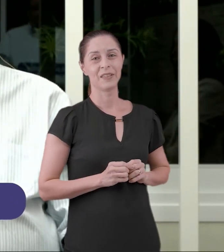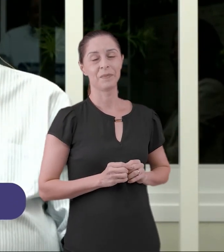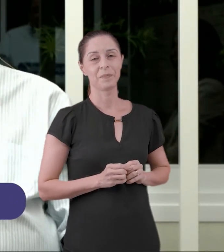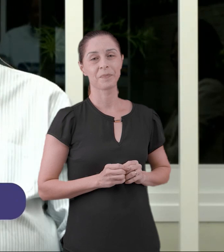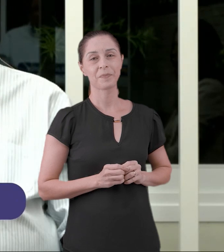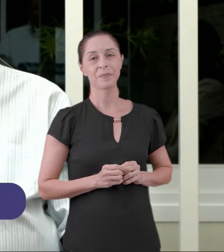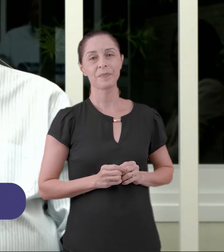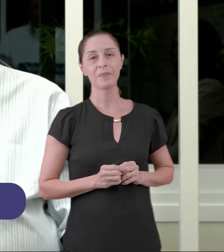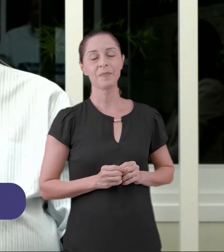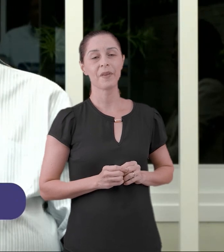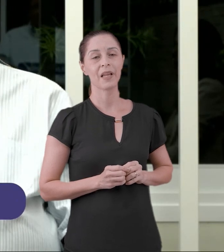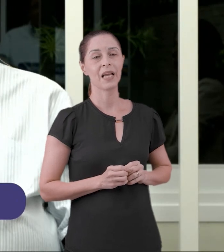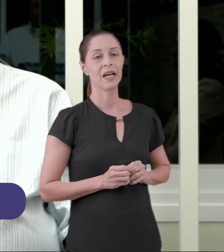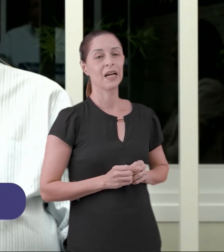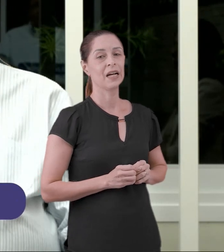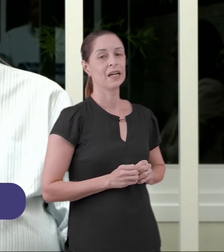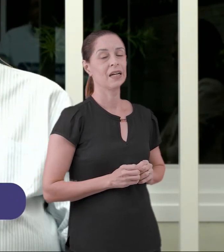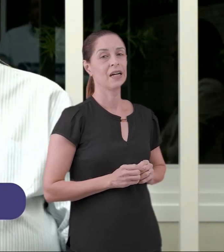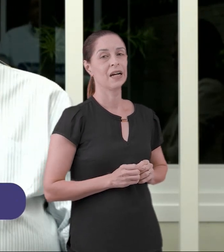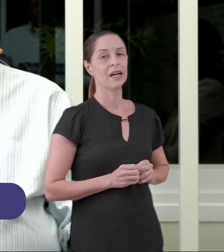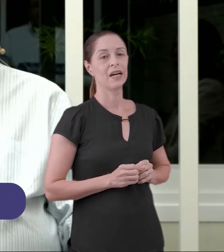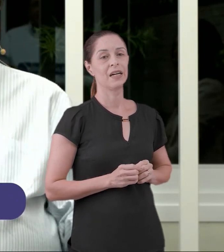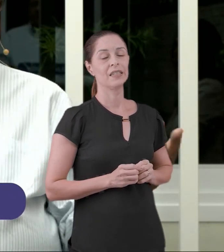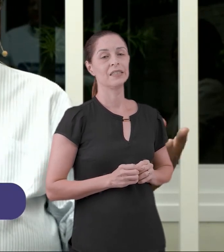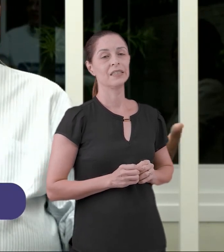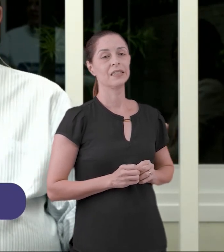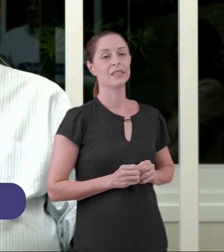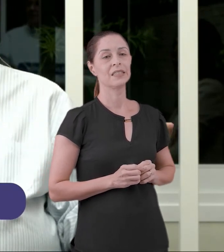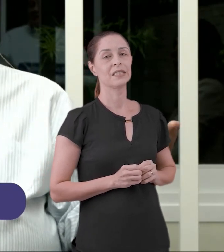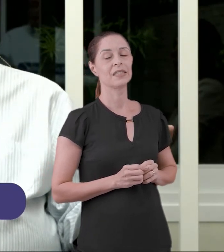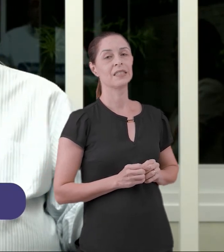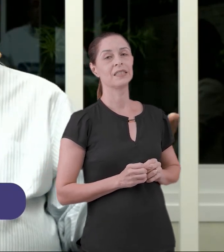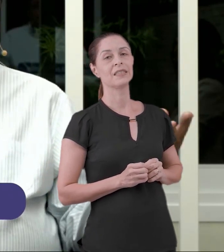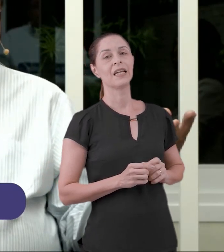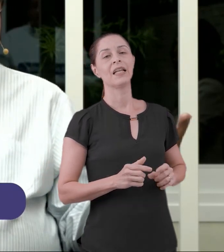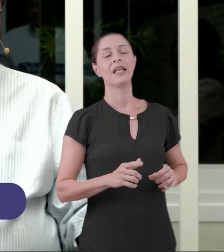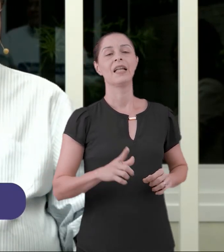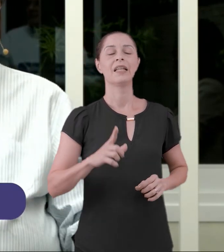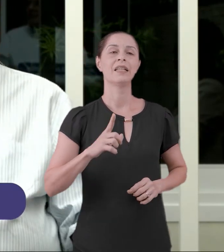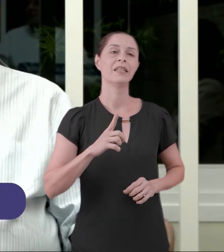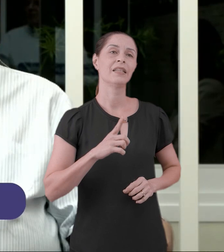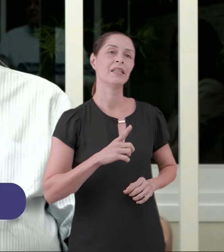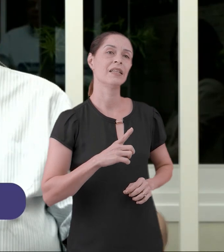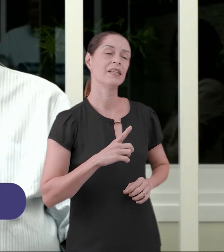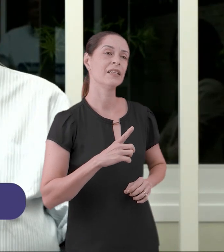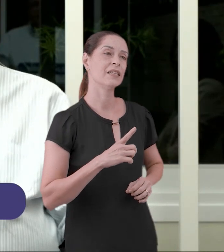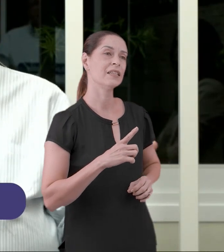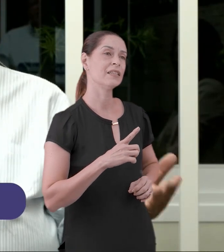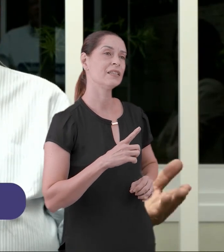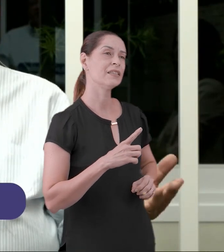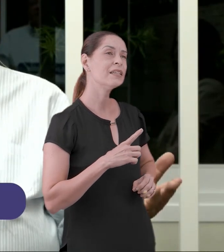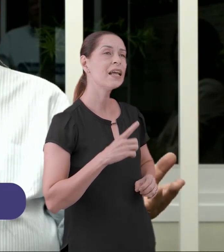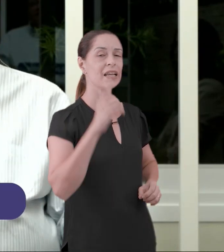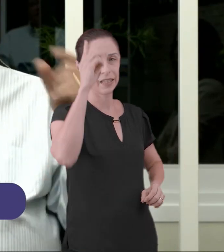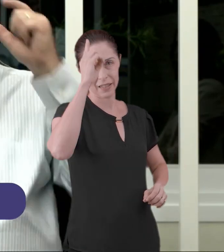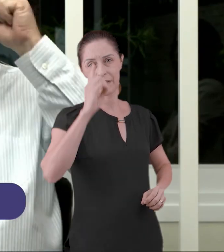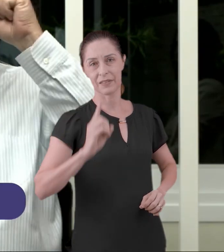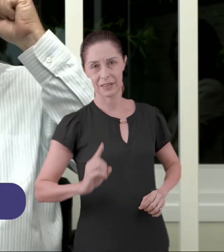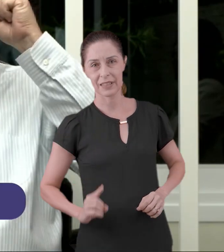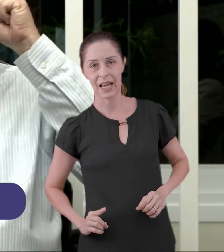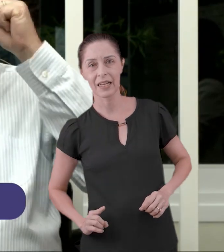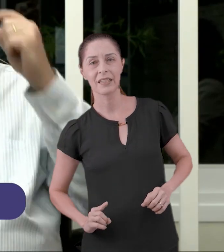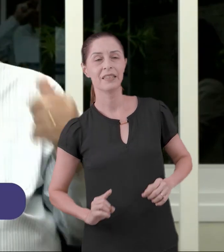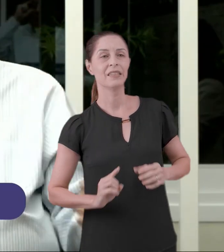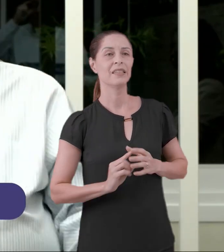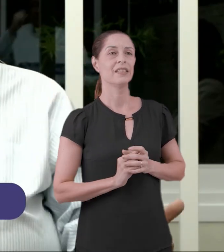essa separação, né? Por exemplo, tem casos, não estou nem citando o caso do autismo, mas tem casos, por exemplo, de